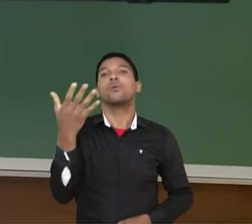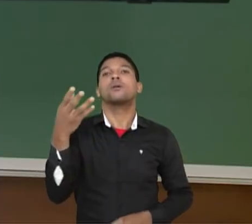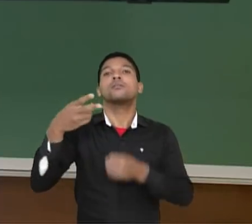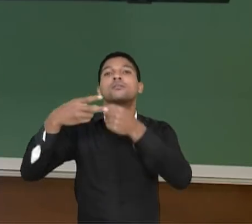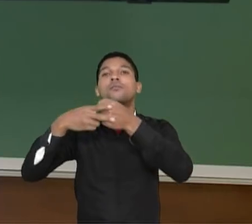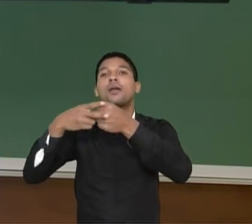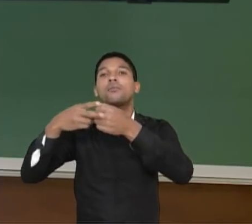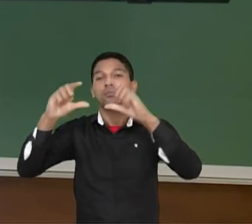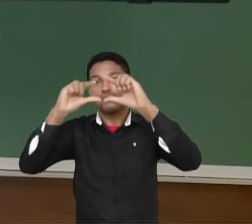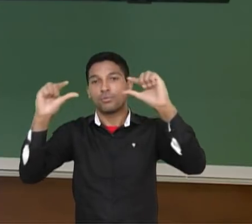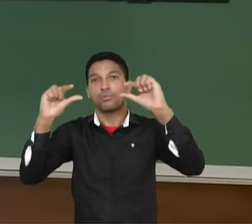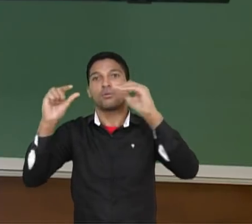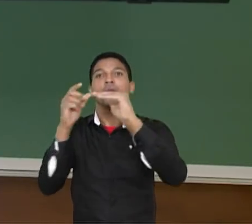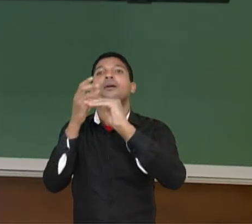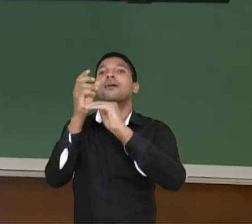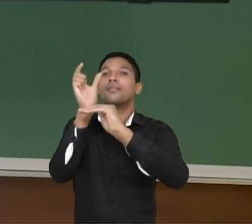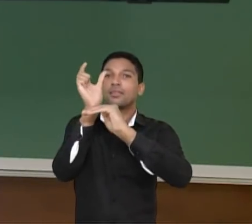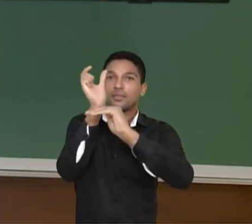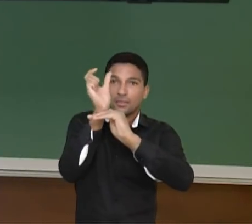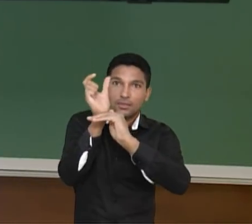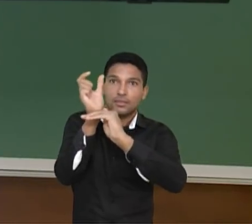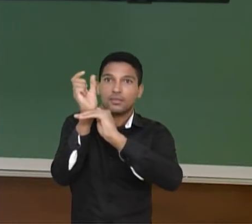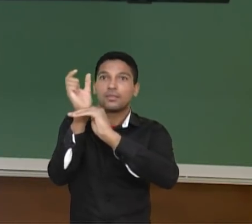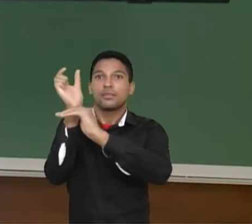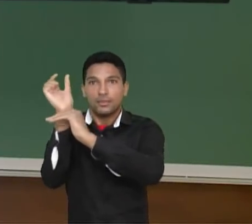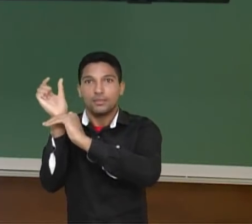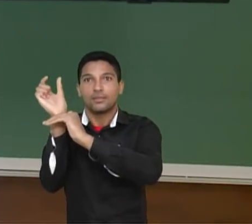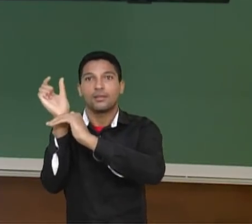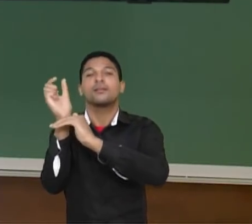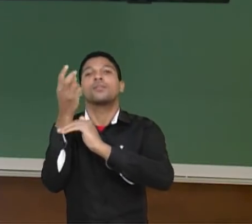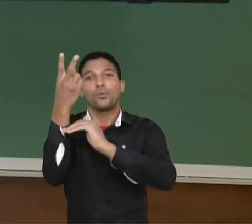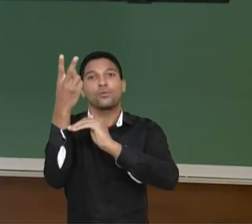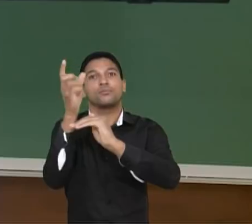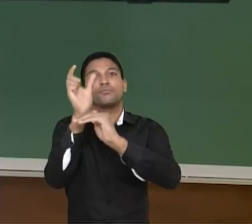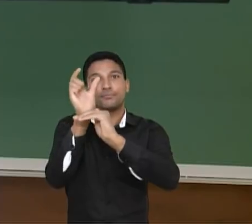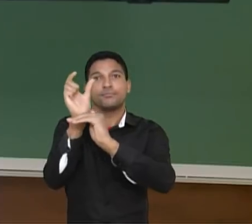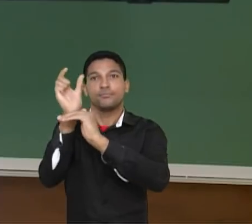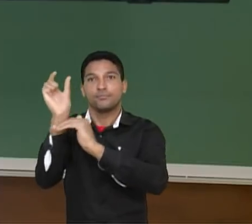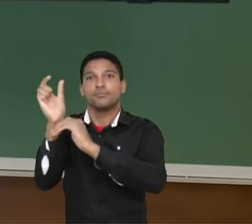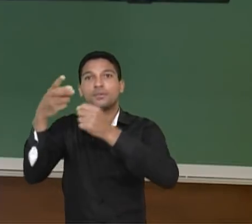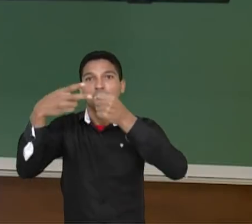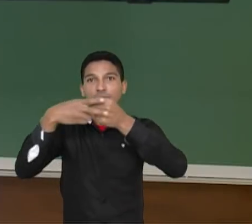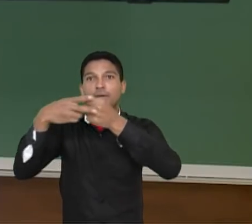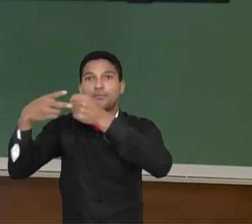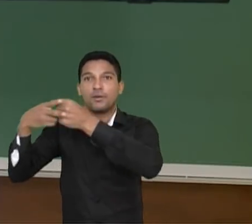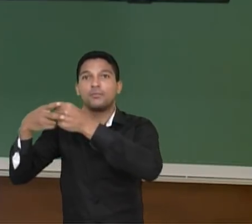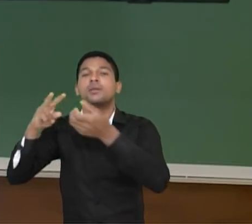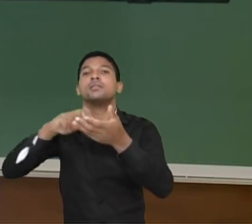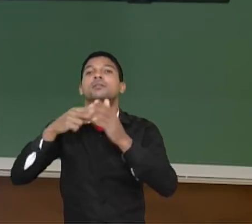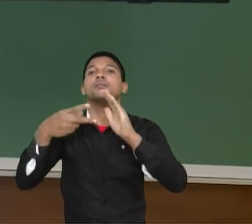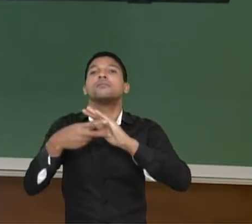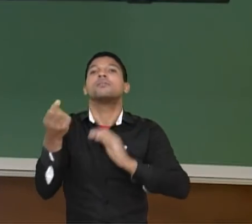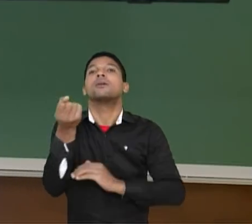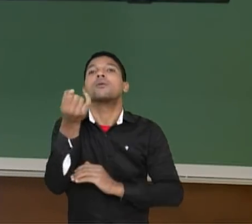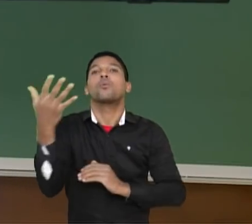2 verbos. E tendo 2 verbos, quantas orações nós teríamos? Hein, alunos? Vamos